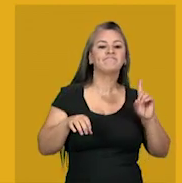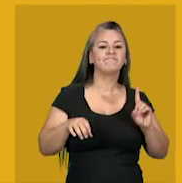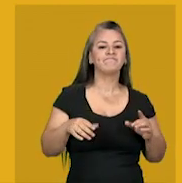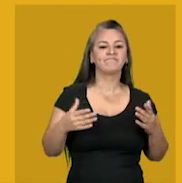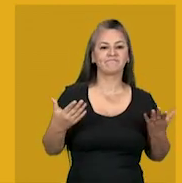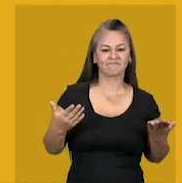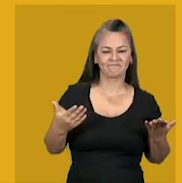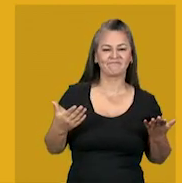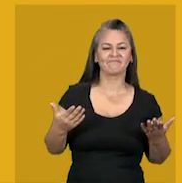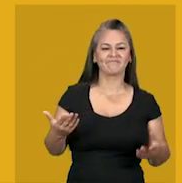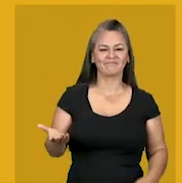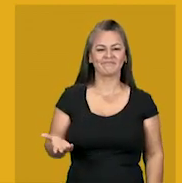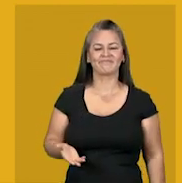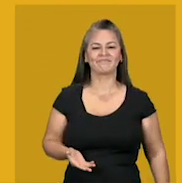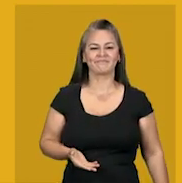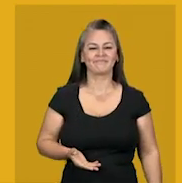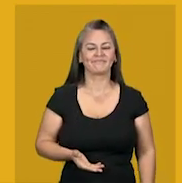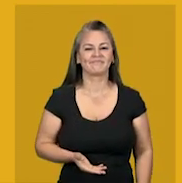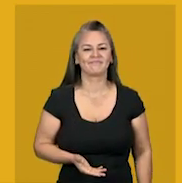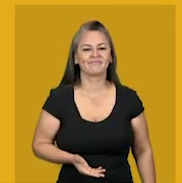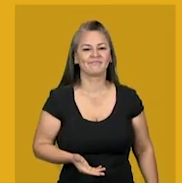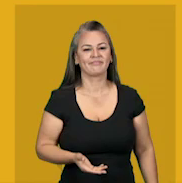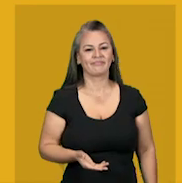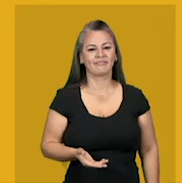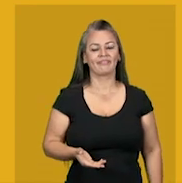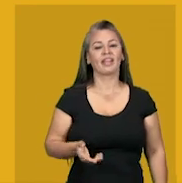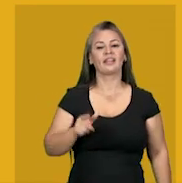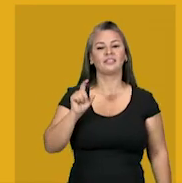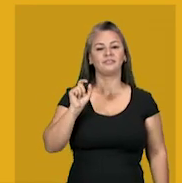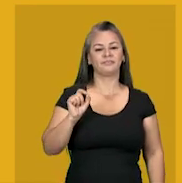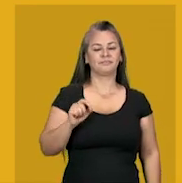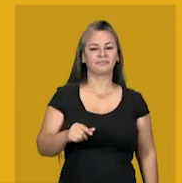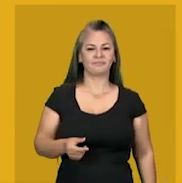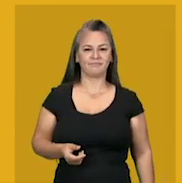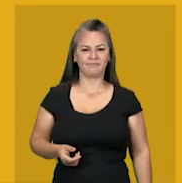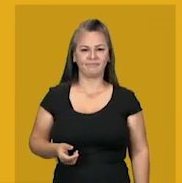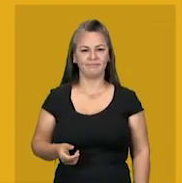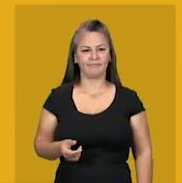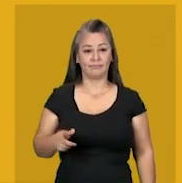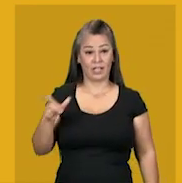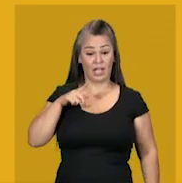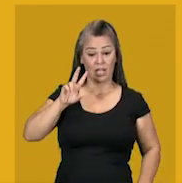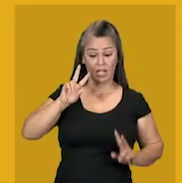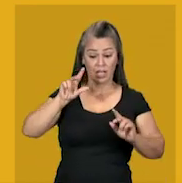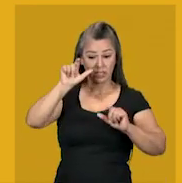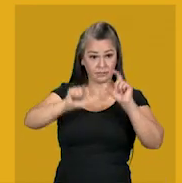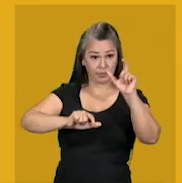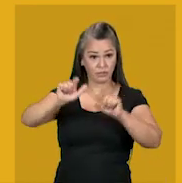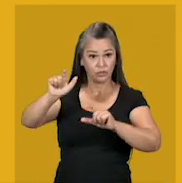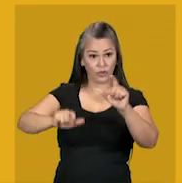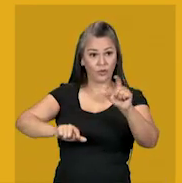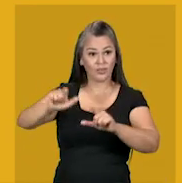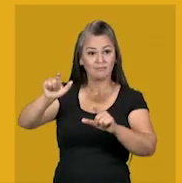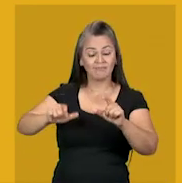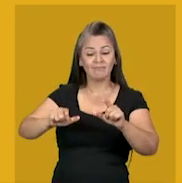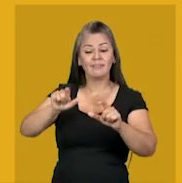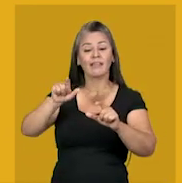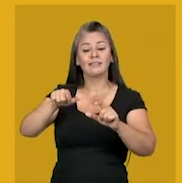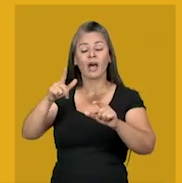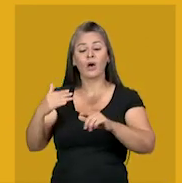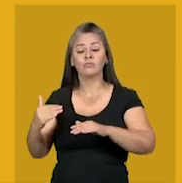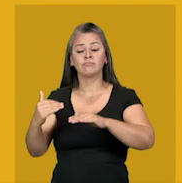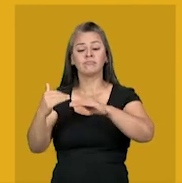simples, que faz a gente pensar um pouquinho sobre isso, é a seguinte: os humanos são entre si tão iguais